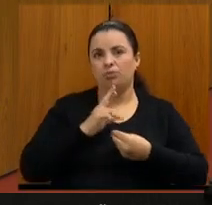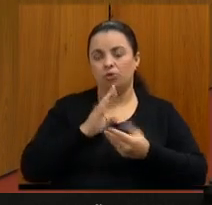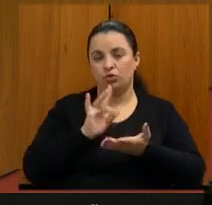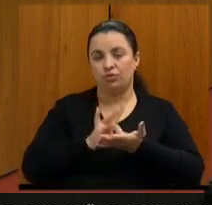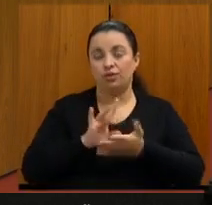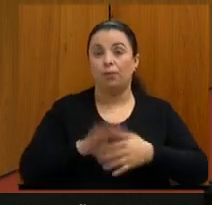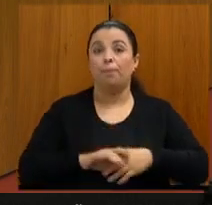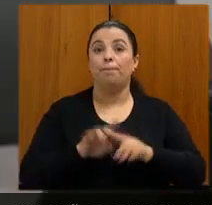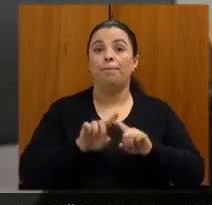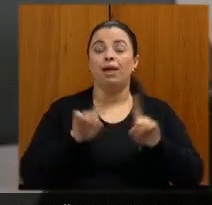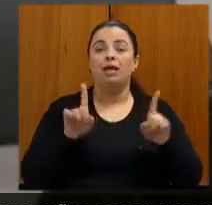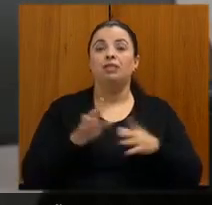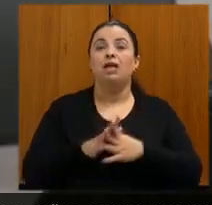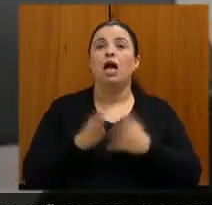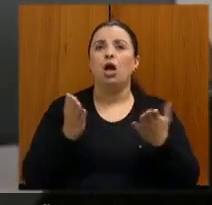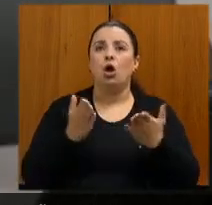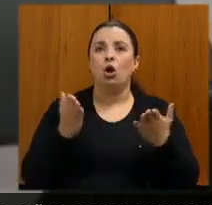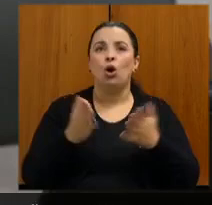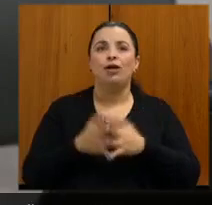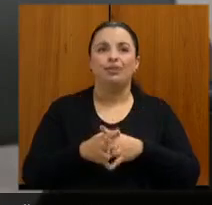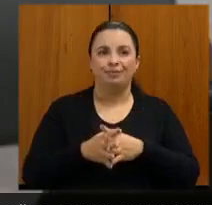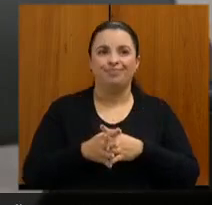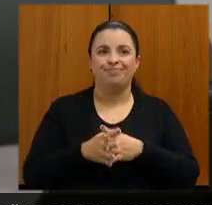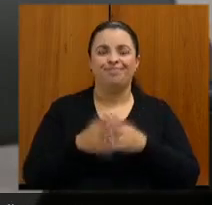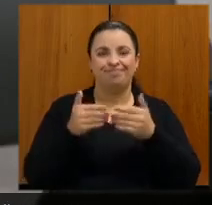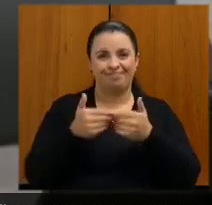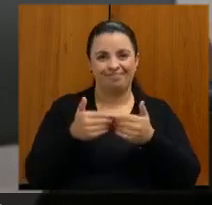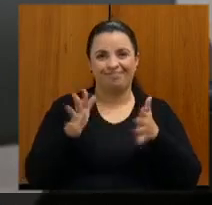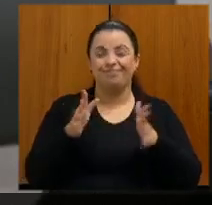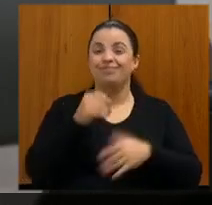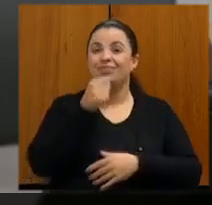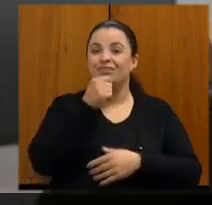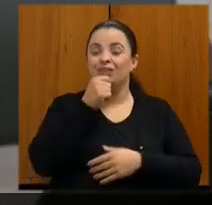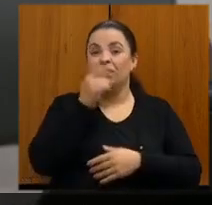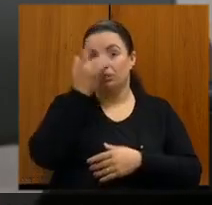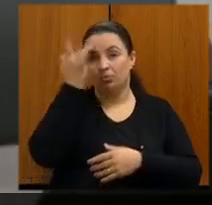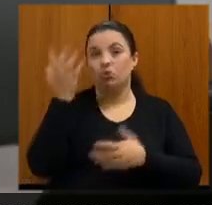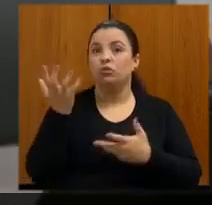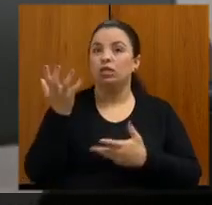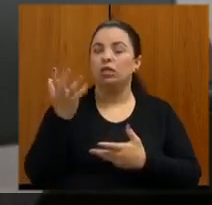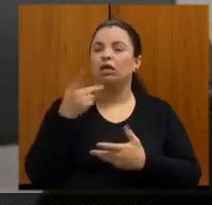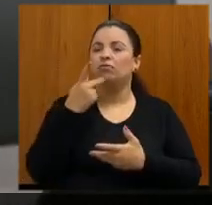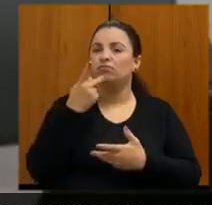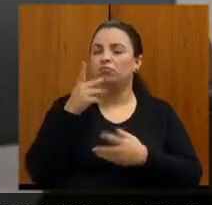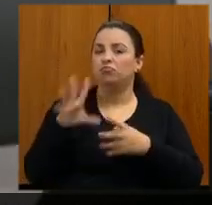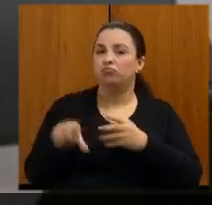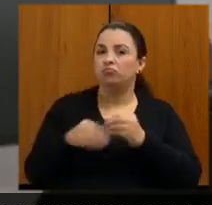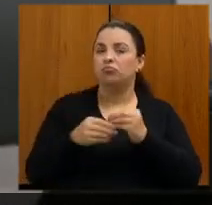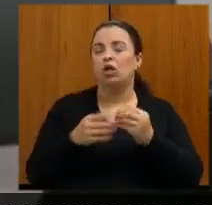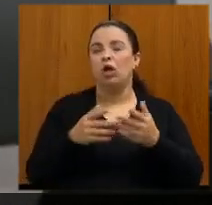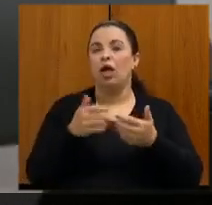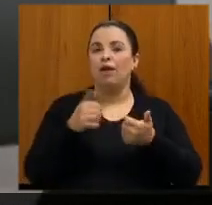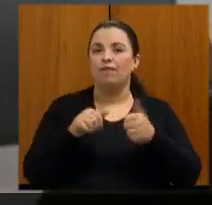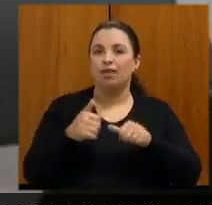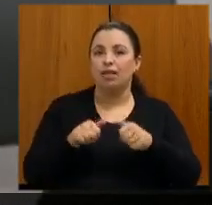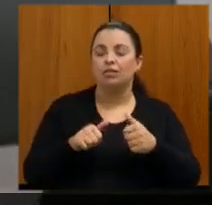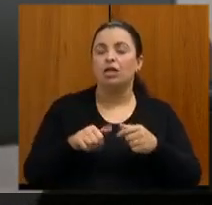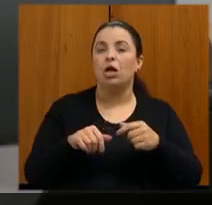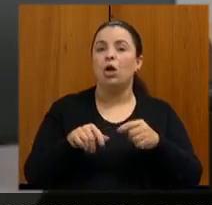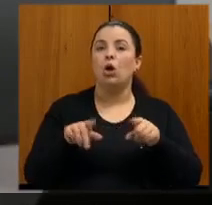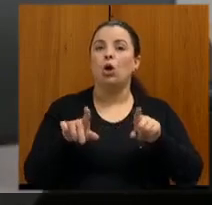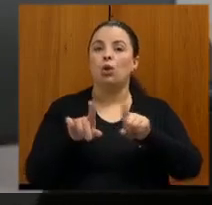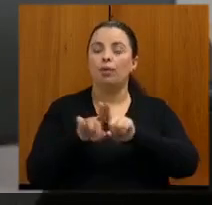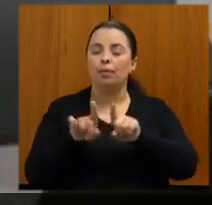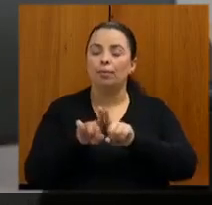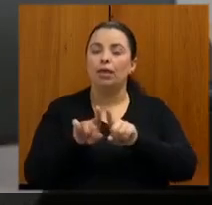mas eu vou abrir o microfone agora para quem quiser fazer sua manifestação trazer avaliação mas também